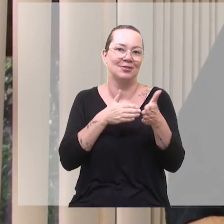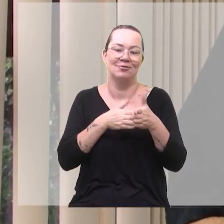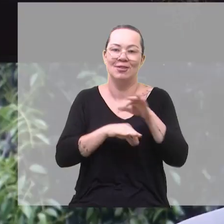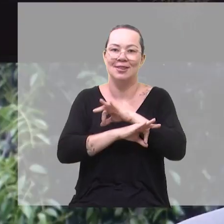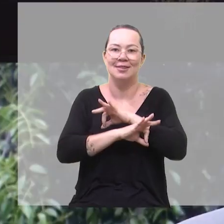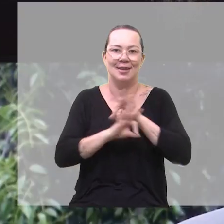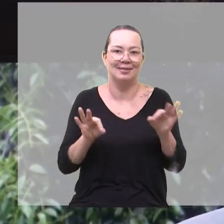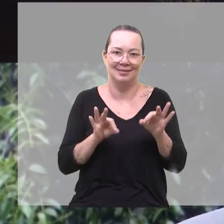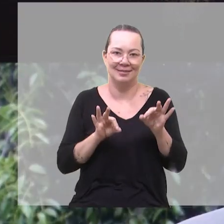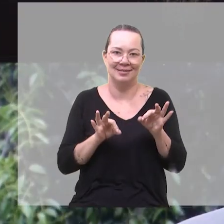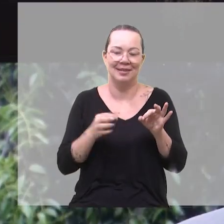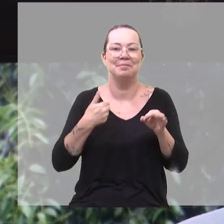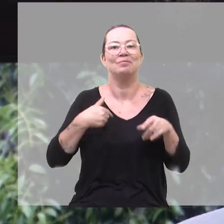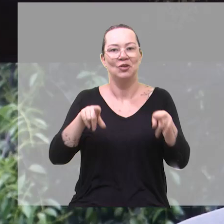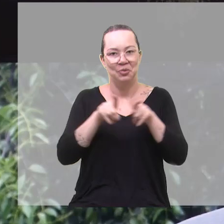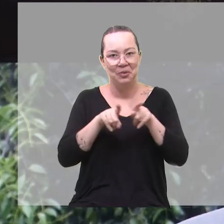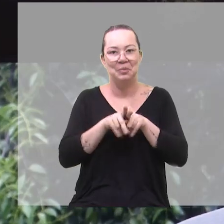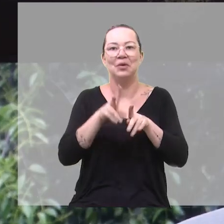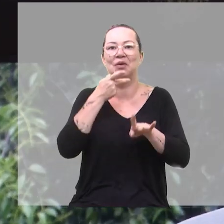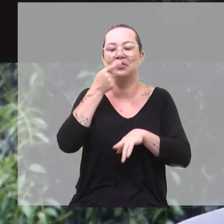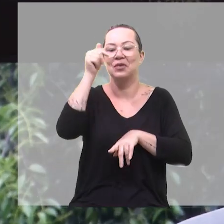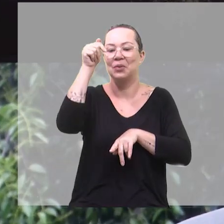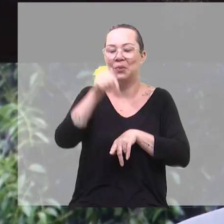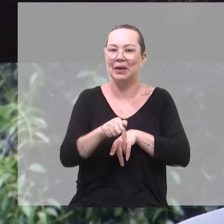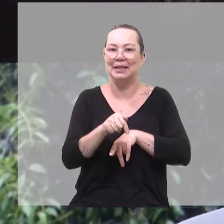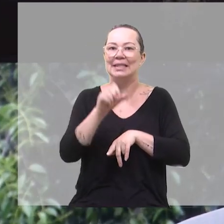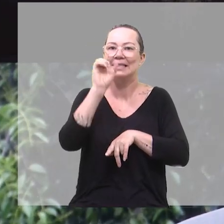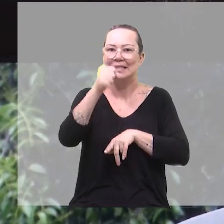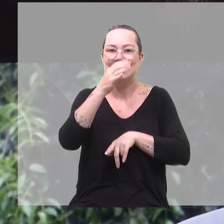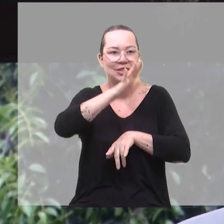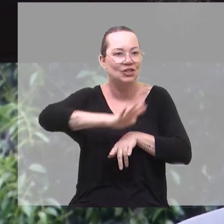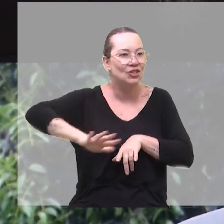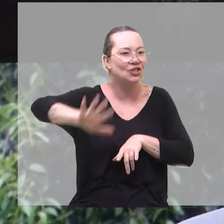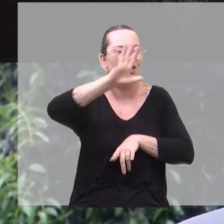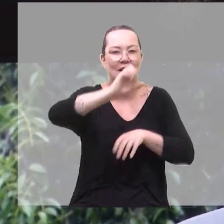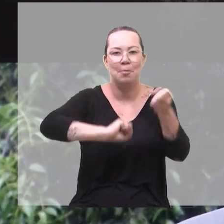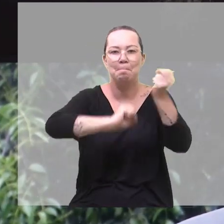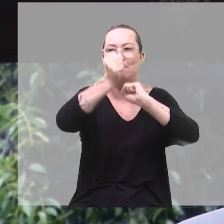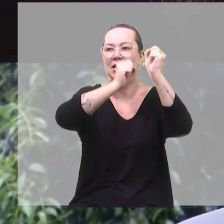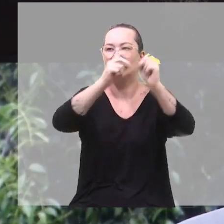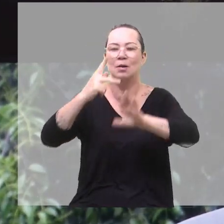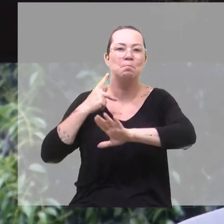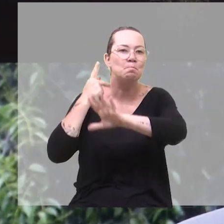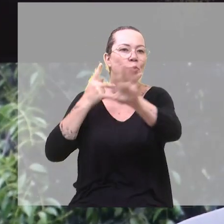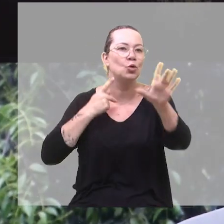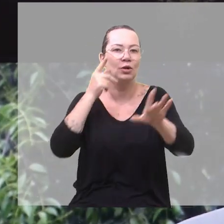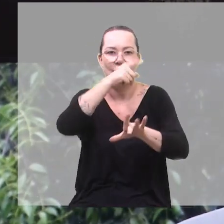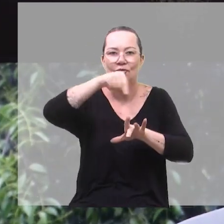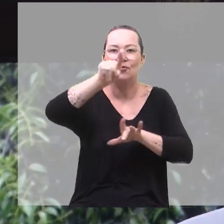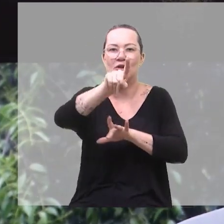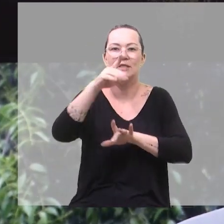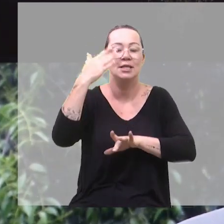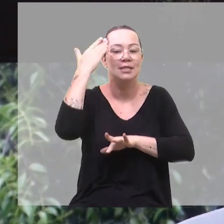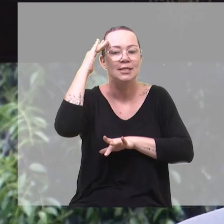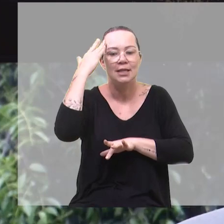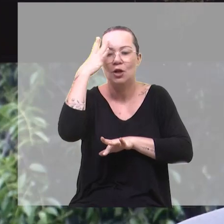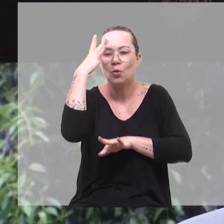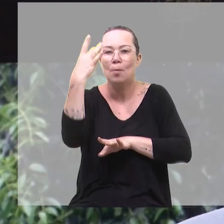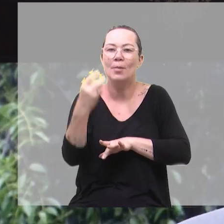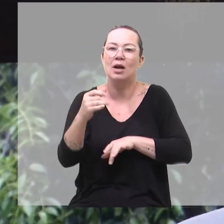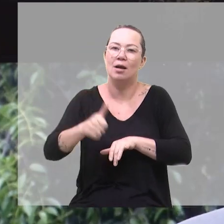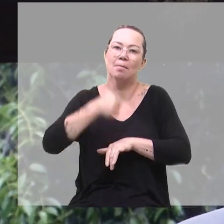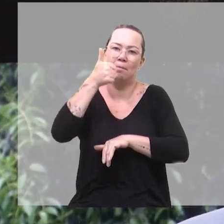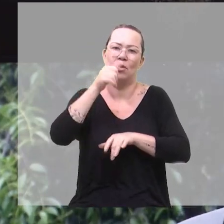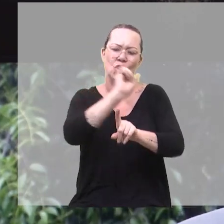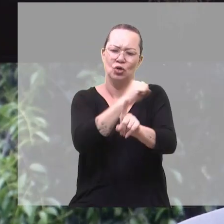impeditivo para nada. E eu também conclamo aqui aos empresários, aos políticos a compreenderem